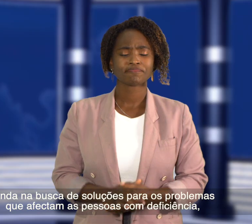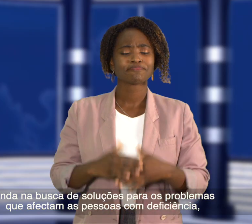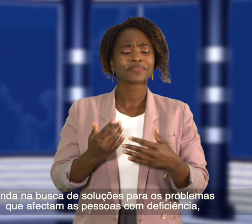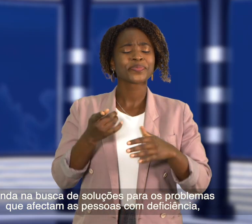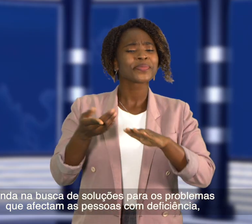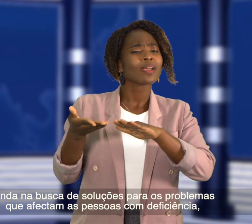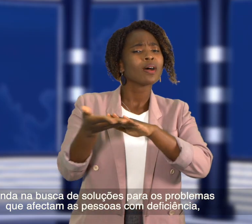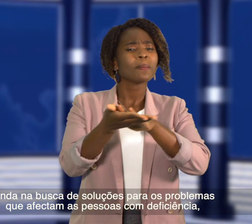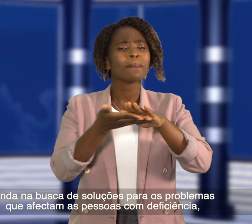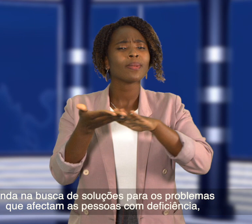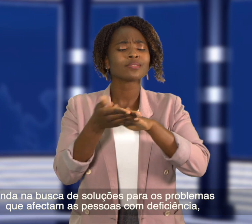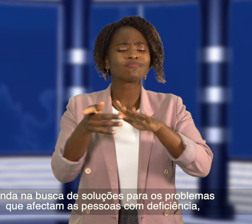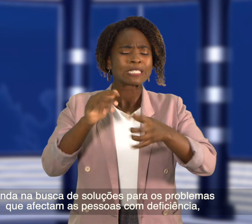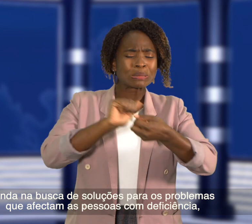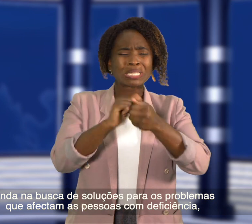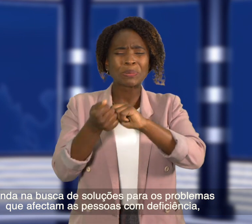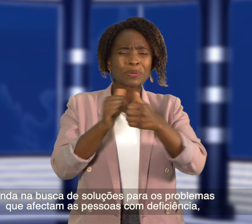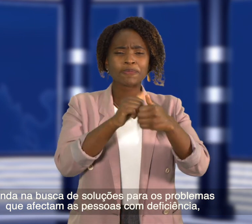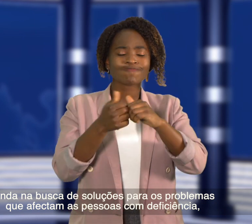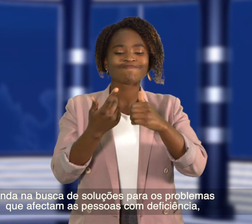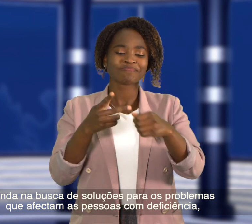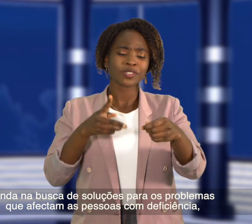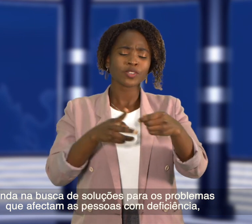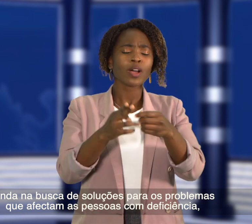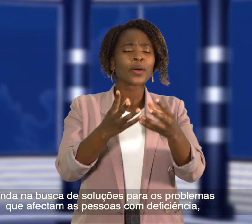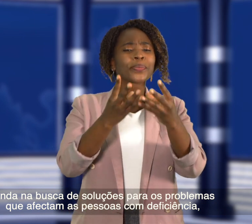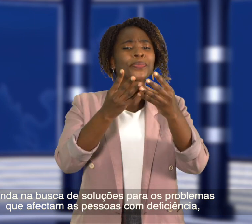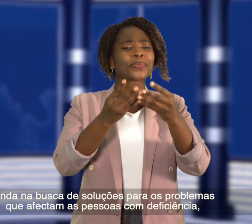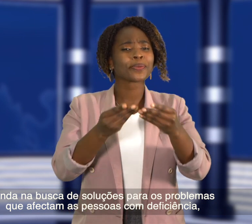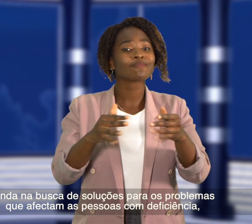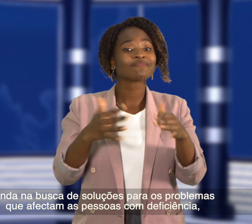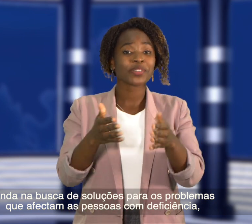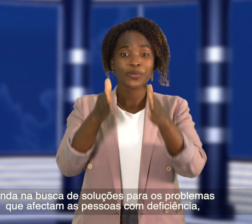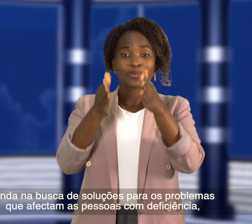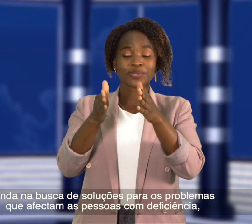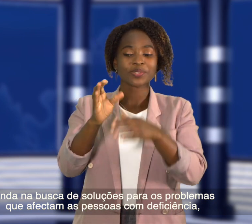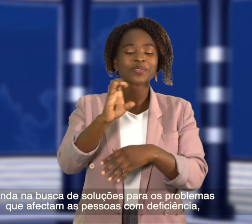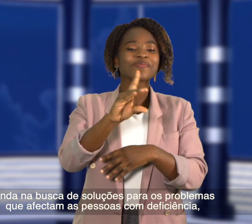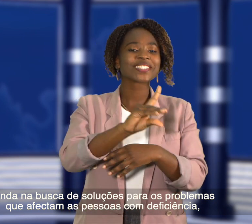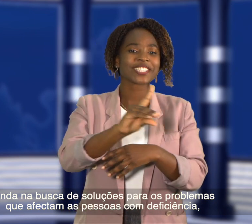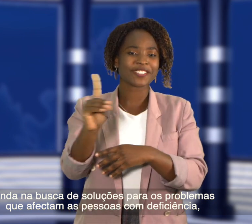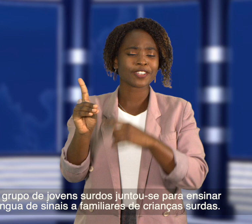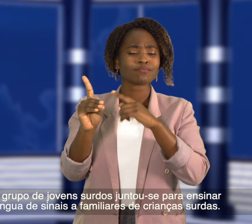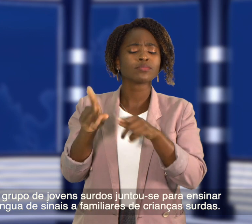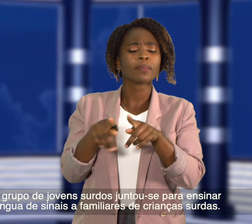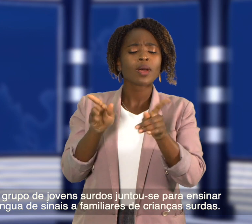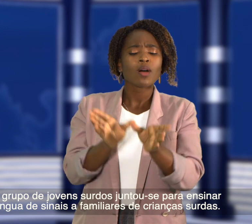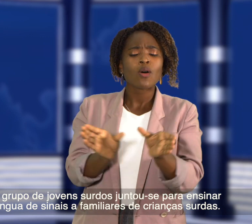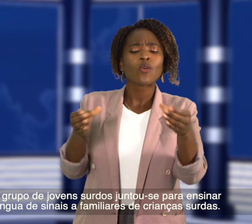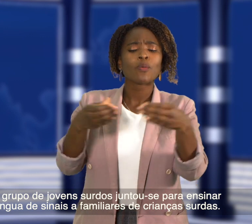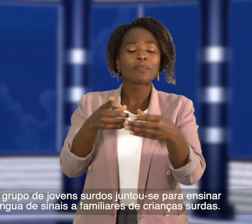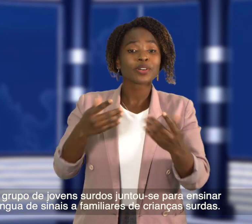Ainda na busca de soluções para os problemas que afetam as pessoas com deficiência, um